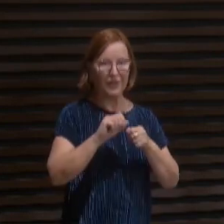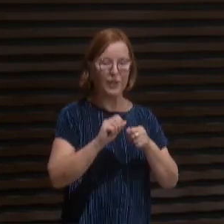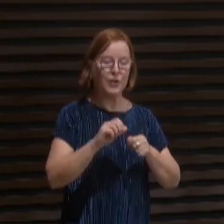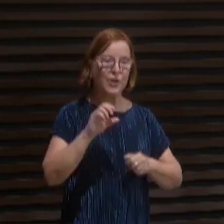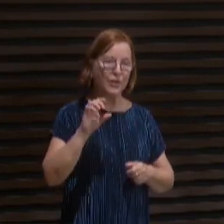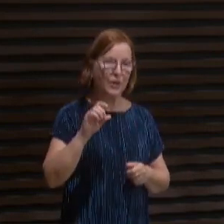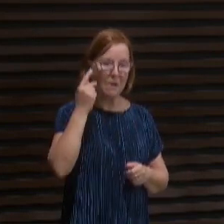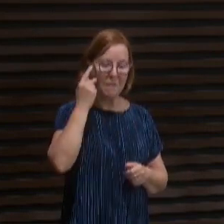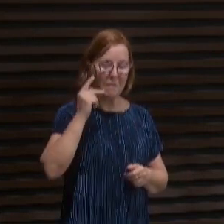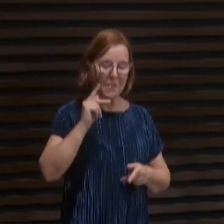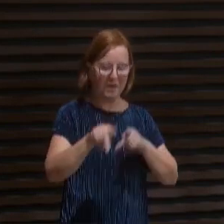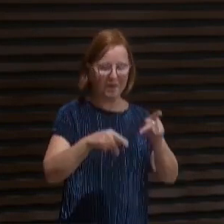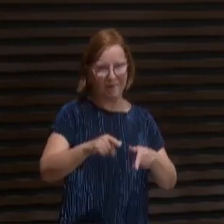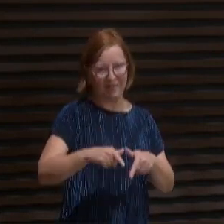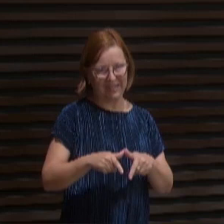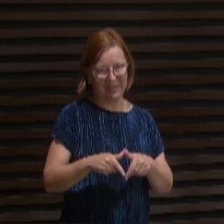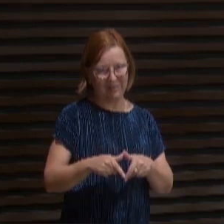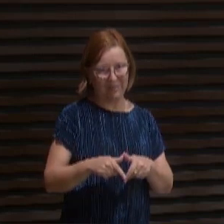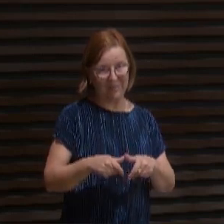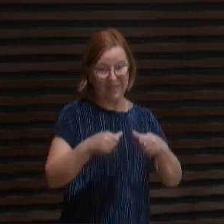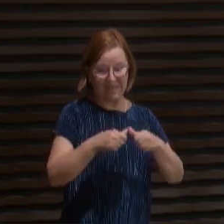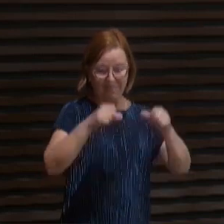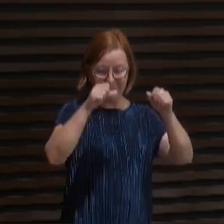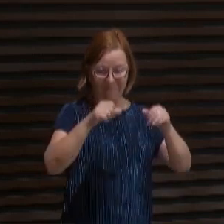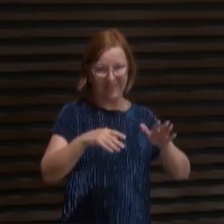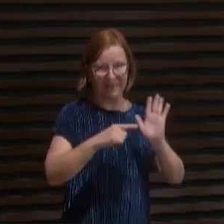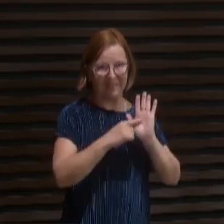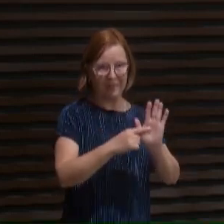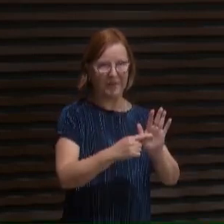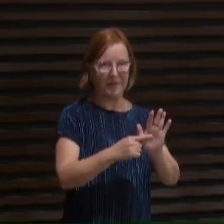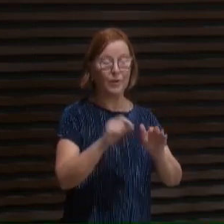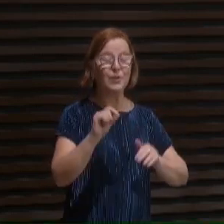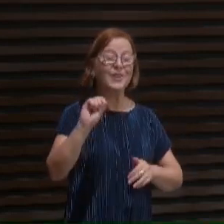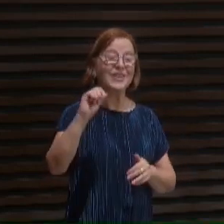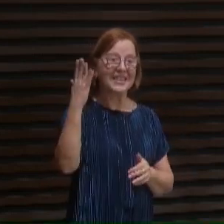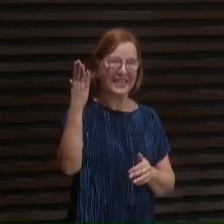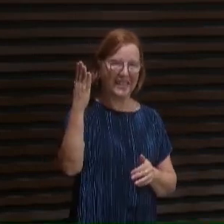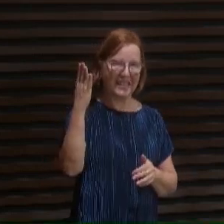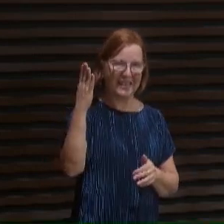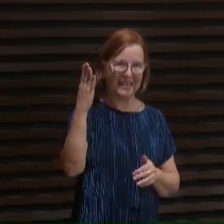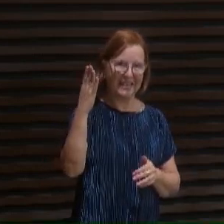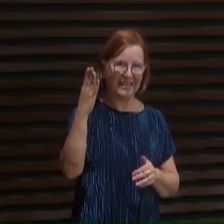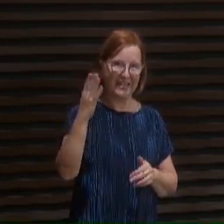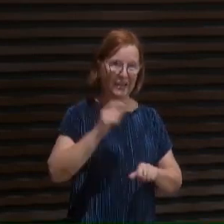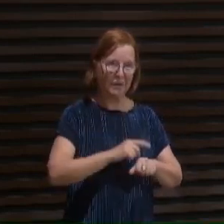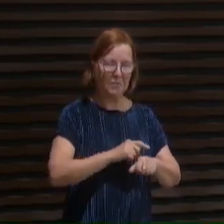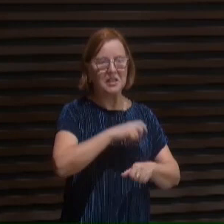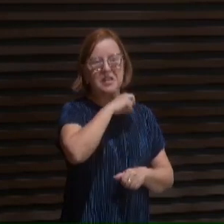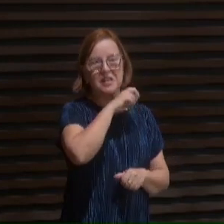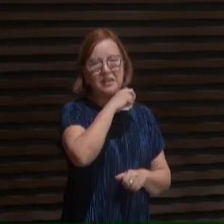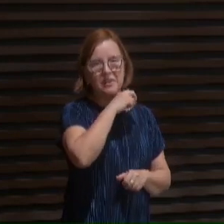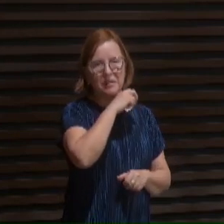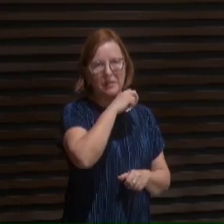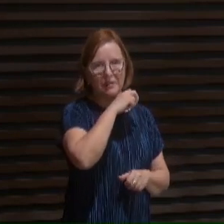para o povo de Israel. Esse é o sinal que mostra o que acontece quando a serpente se